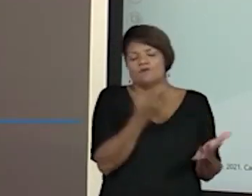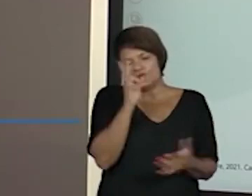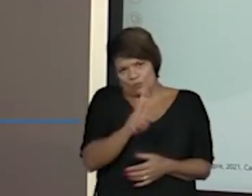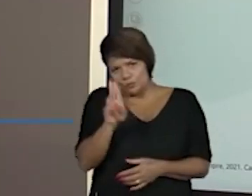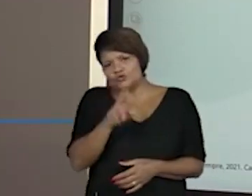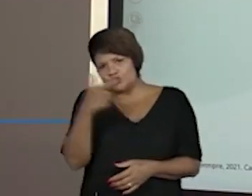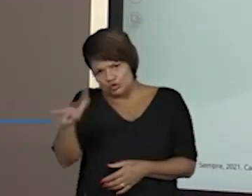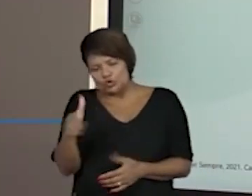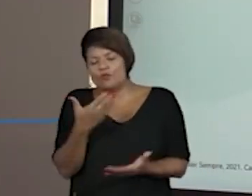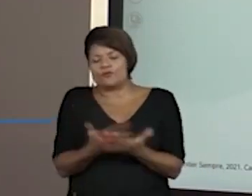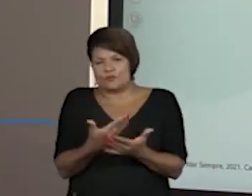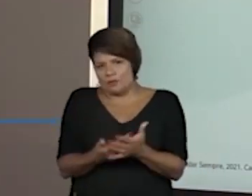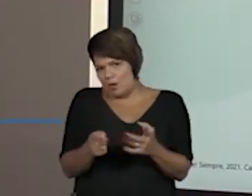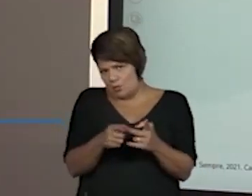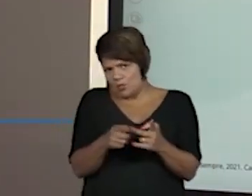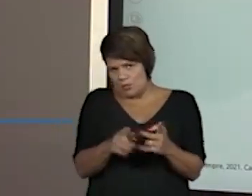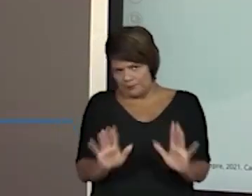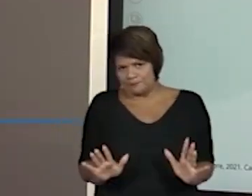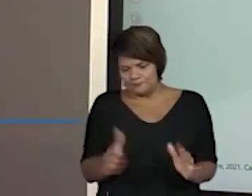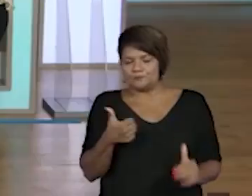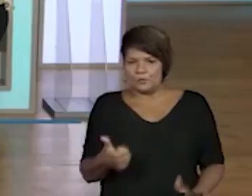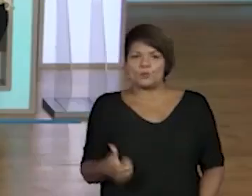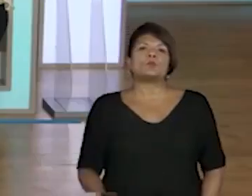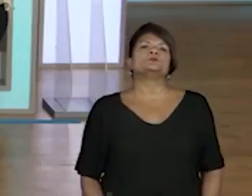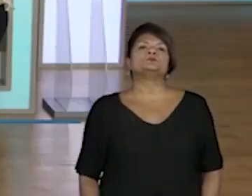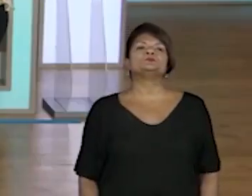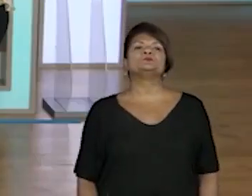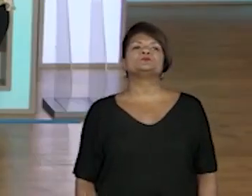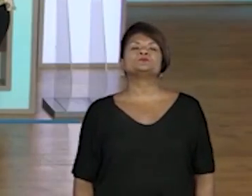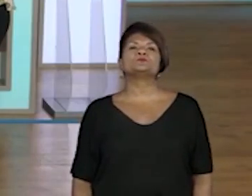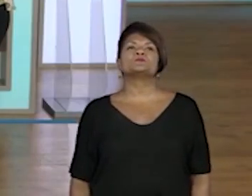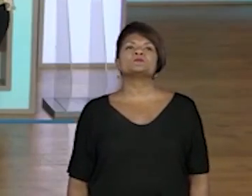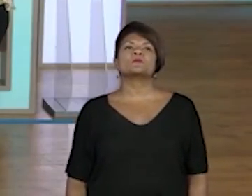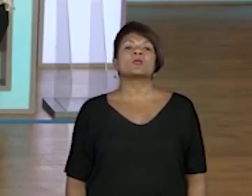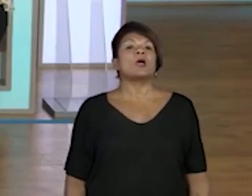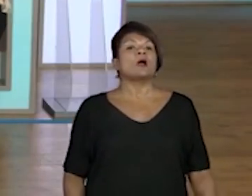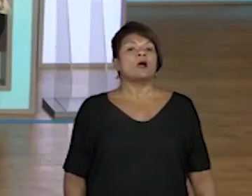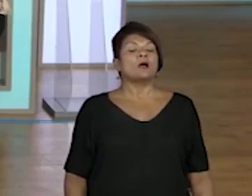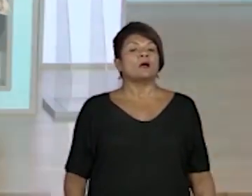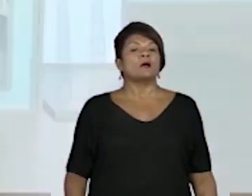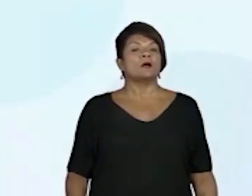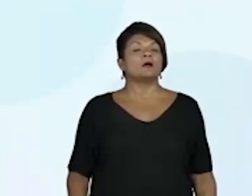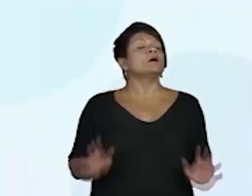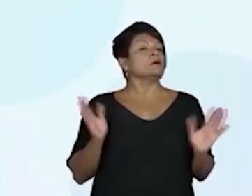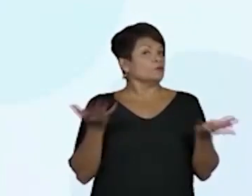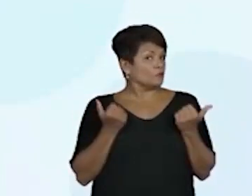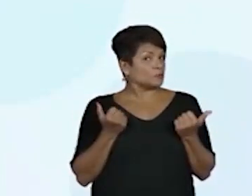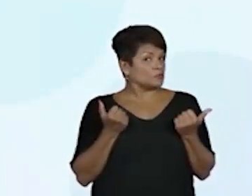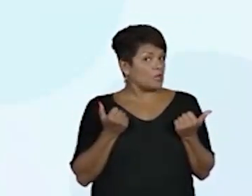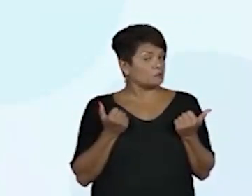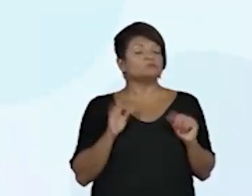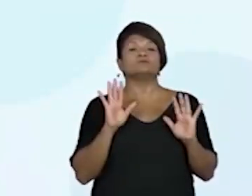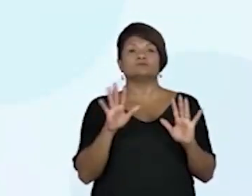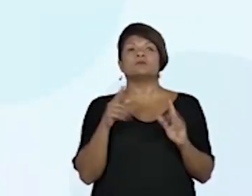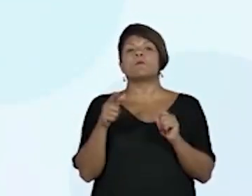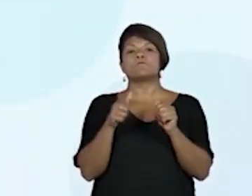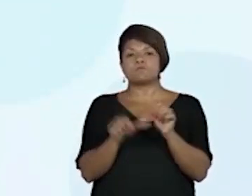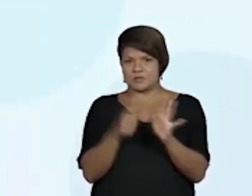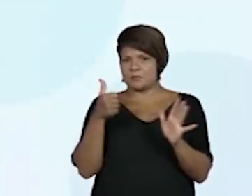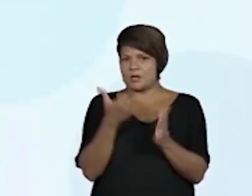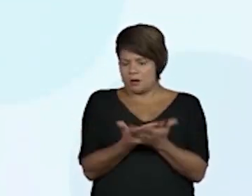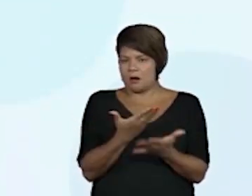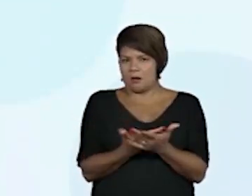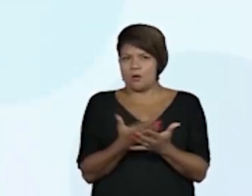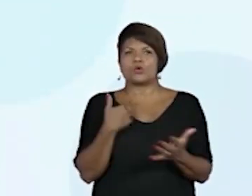usá-la aqui novamente. Por isso que ela está aqui no nosso material. Vamos lá? A gente já leu na primeira aula, mas a gente vai dar uma